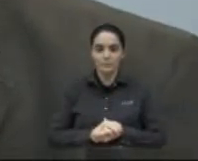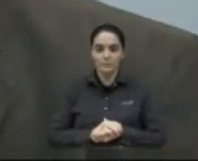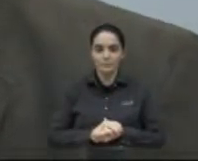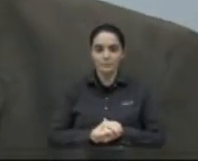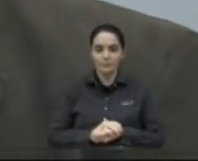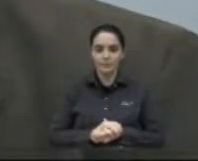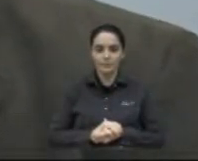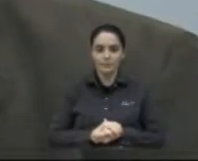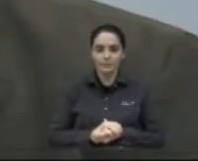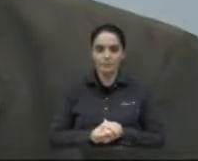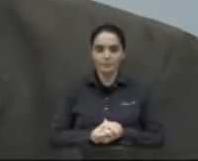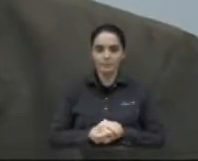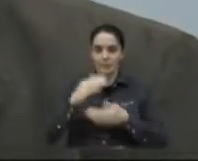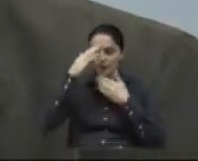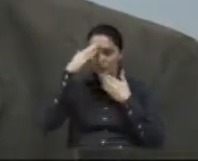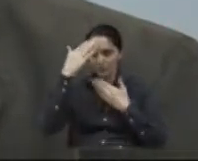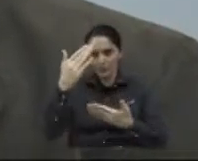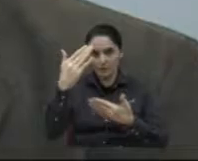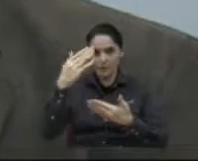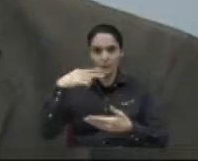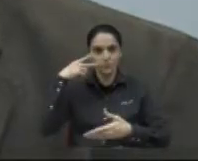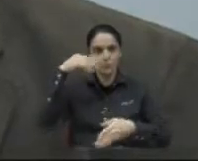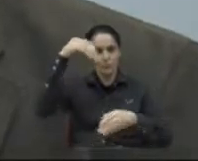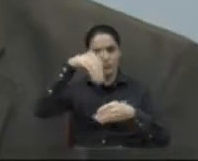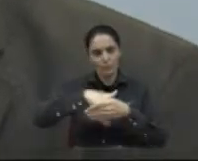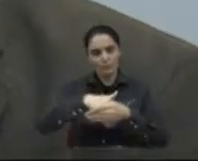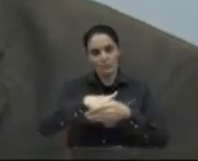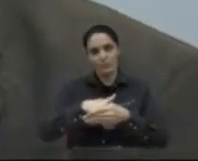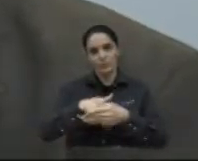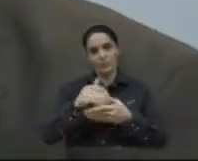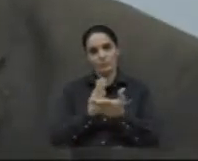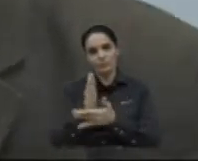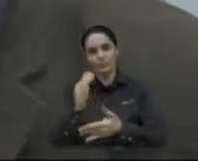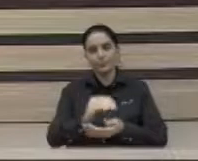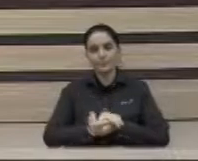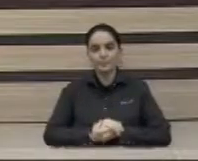futebolista. Muito obrigado aos colegas que votaram nesses projetos.